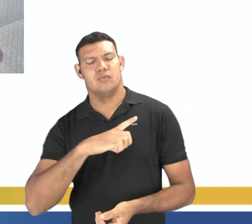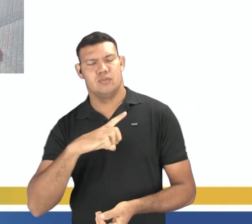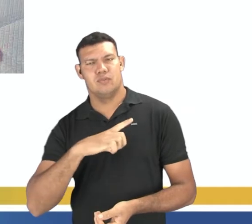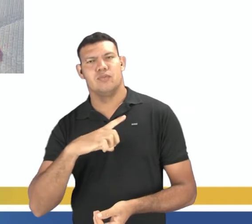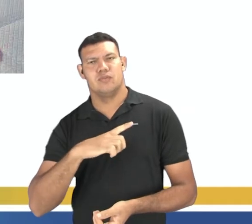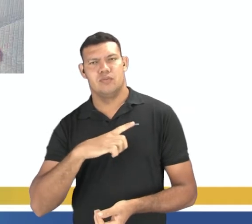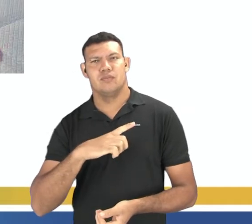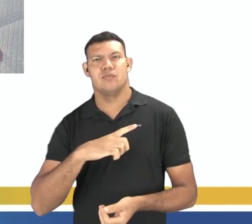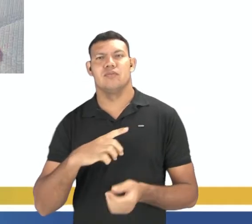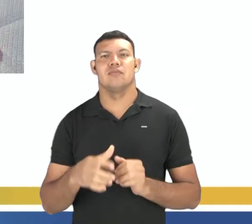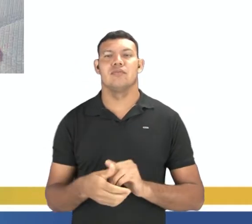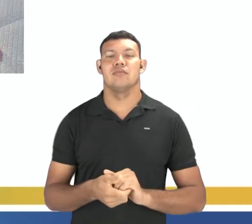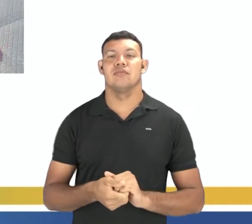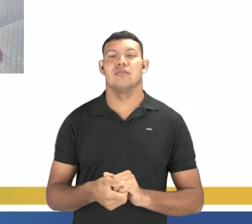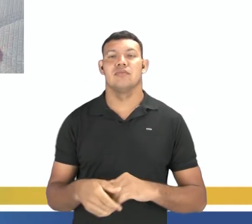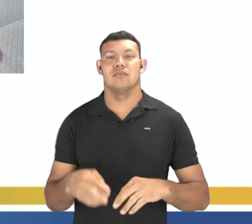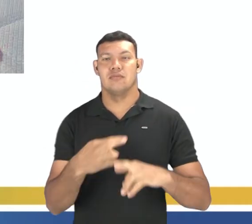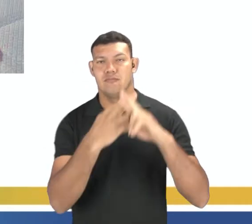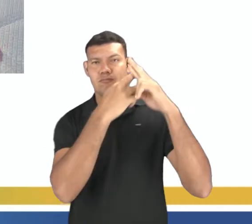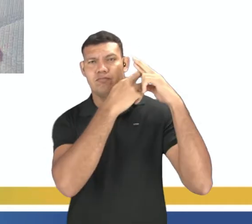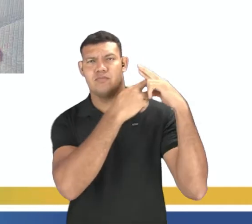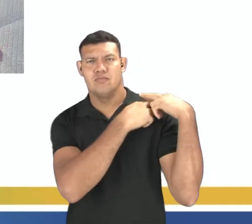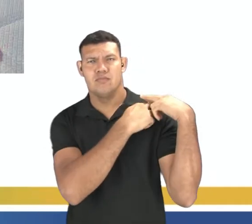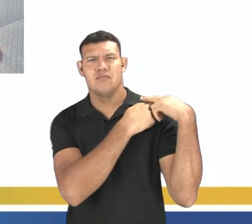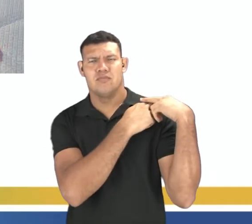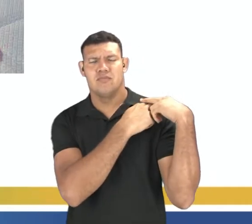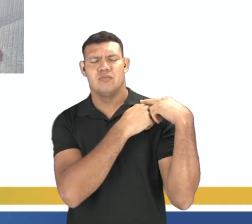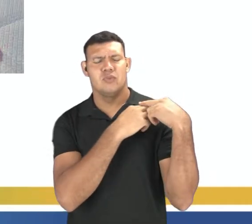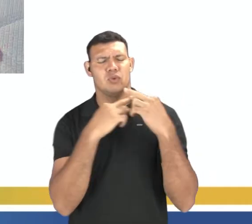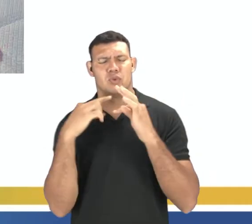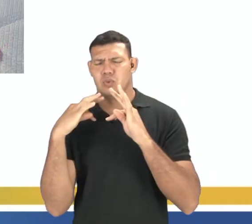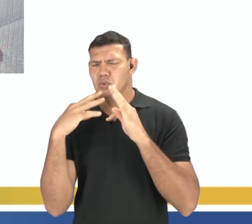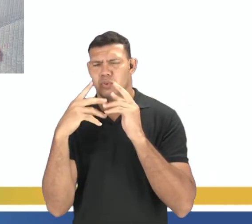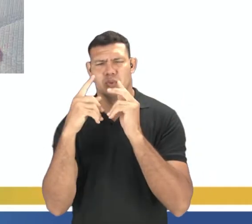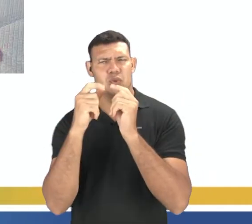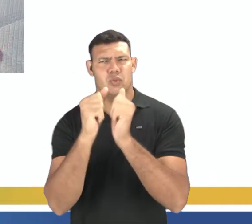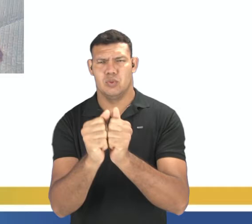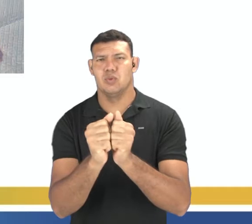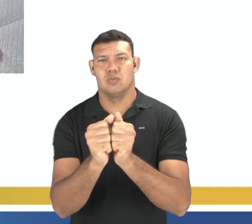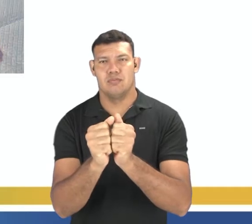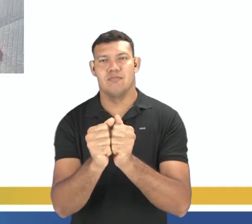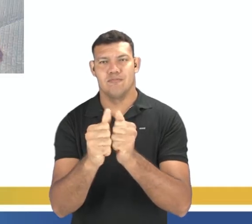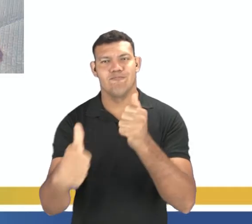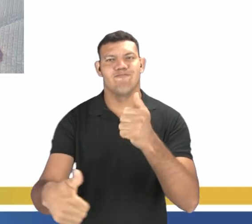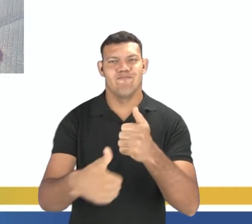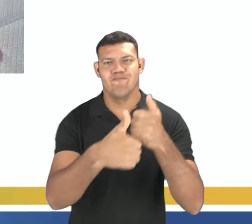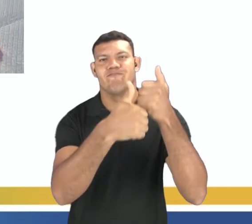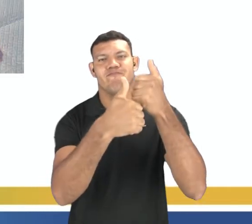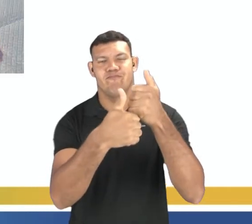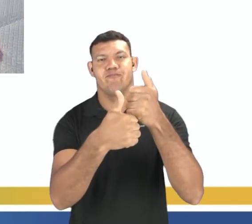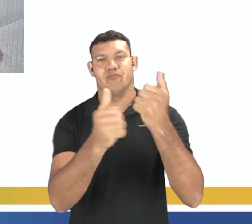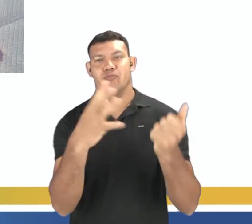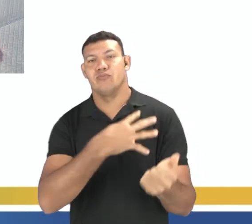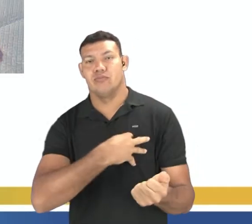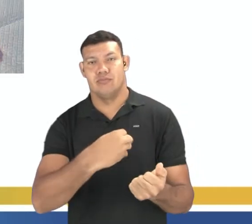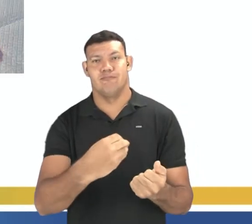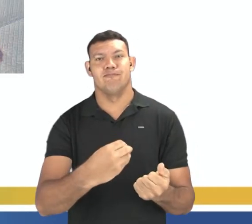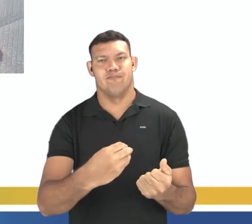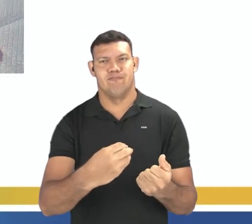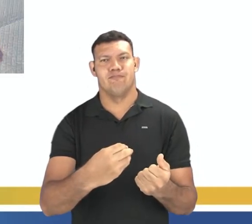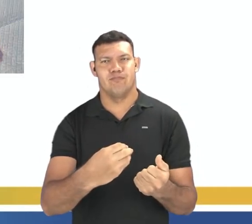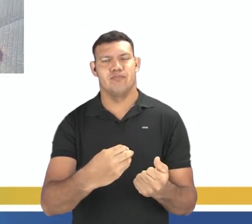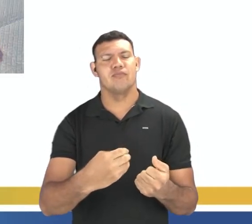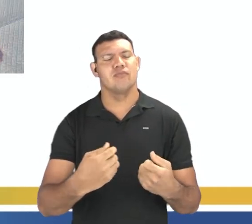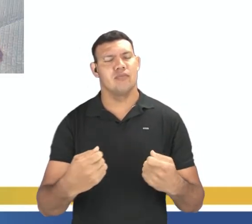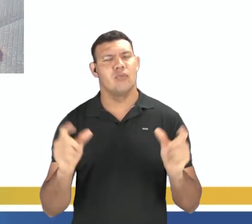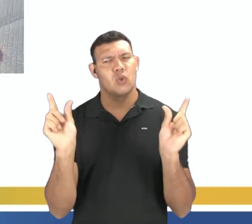de placentários. Ela é responsável por todas as funções dos outros anexos. Por isso, nos mamíferos, os demais anexos